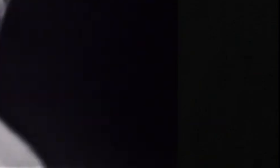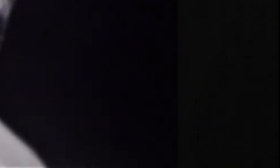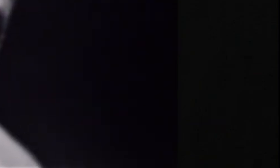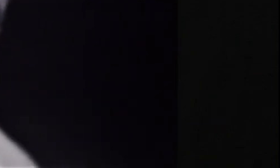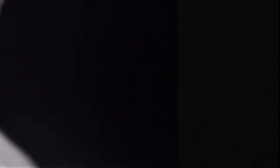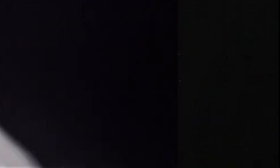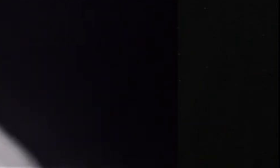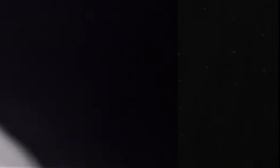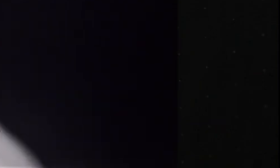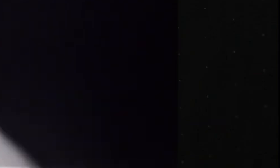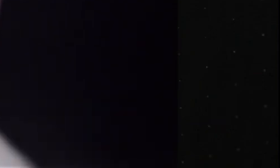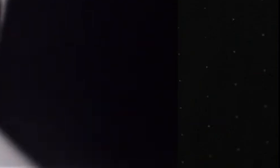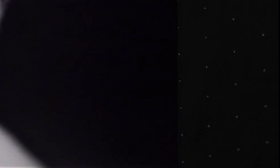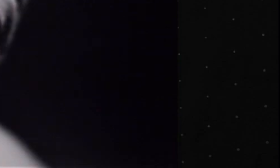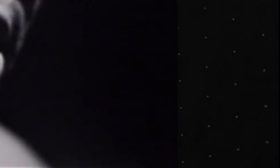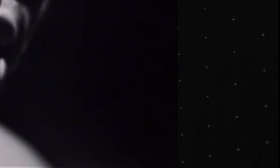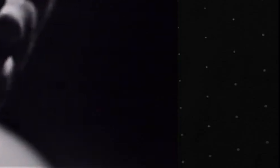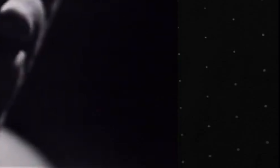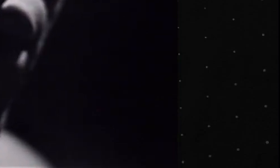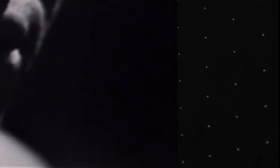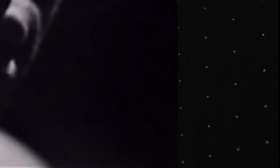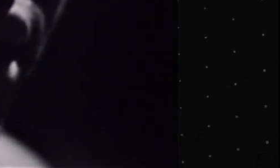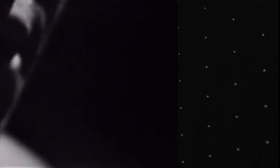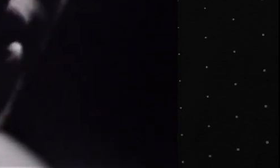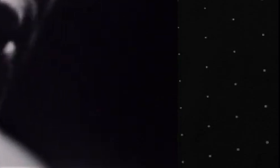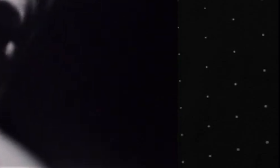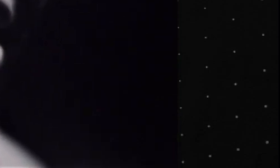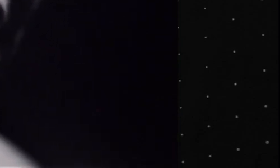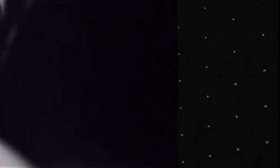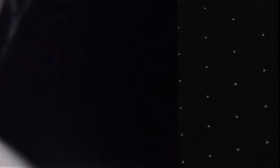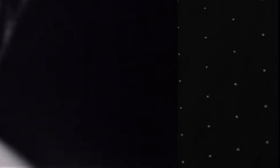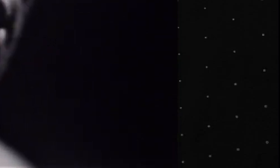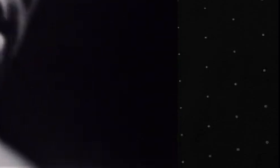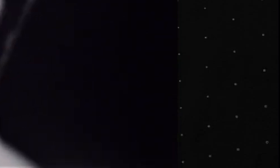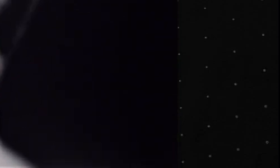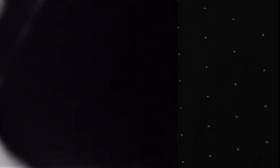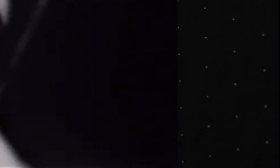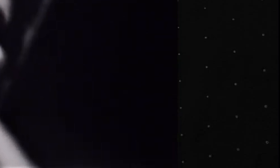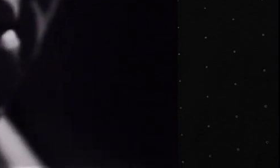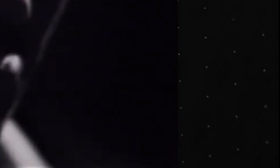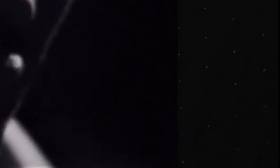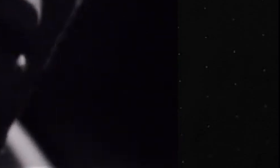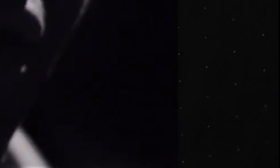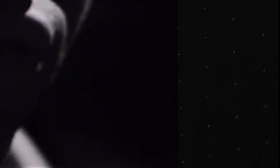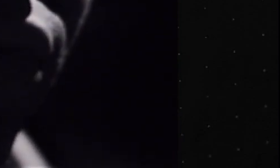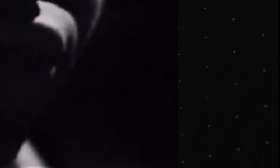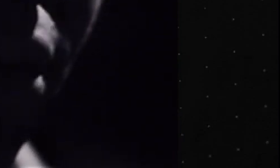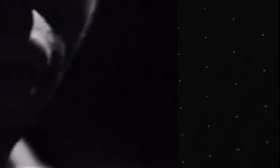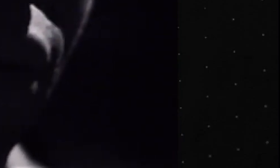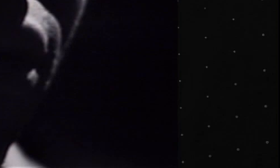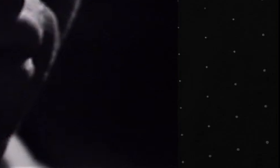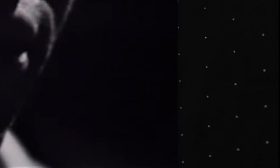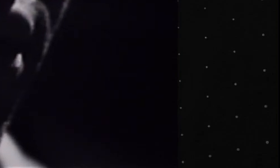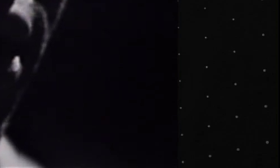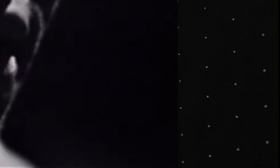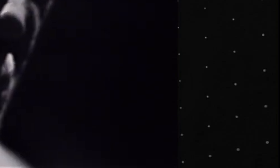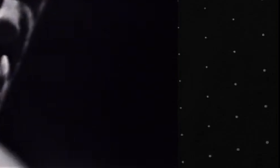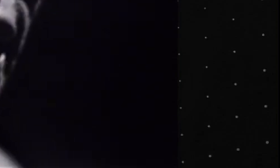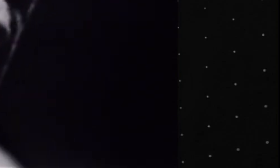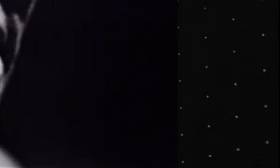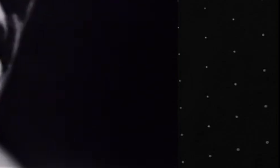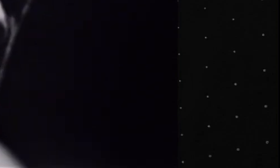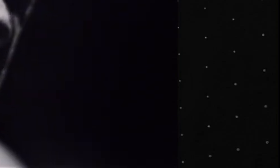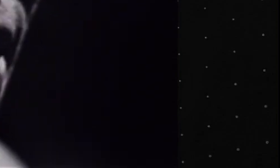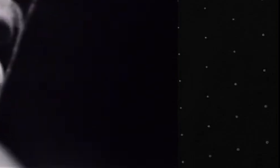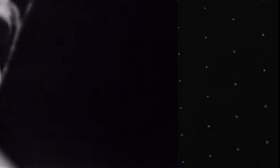Juremar. Foi um sinal bem triste, morena, fiquei a imaginar. Será que é o nosso amor, morena, que